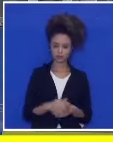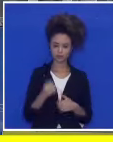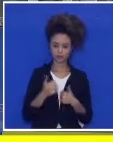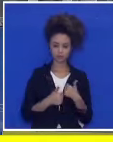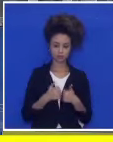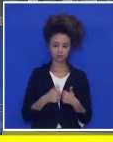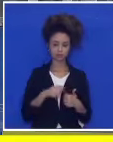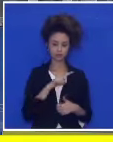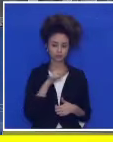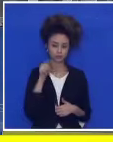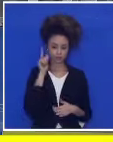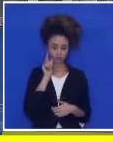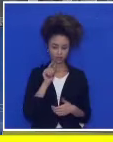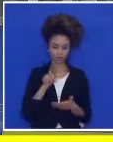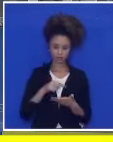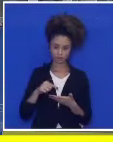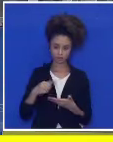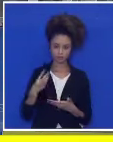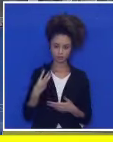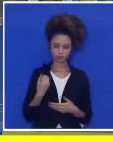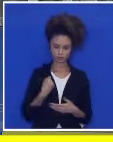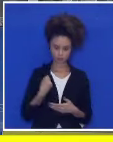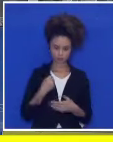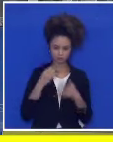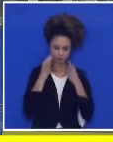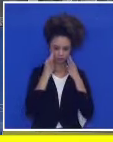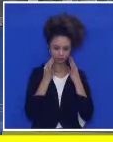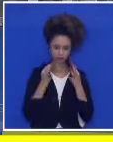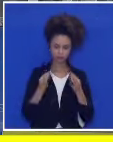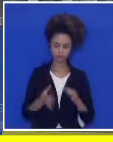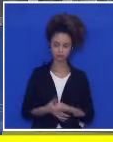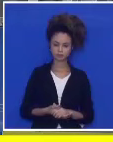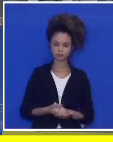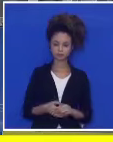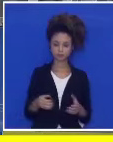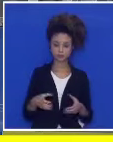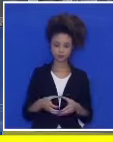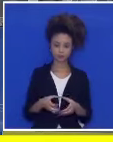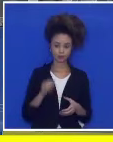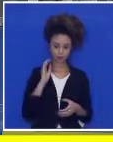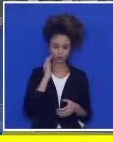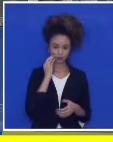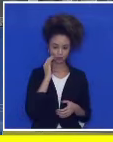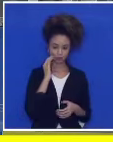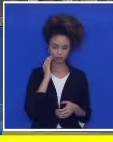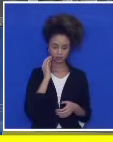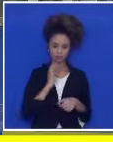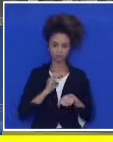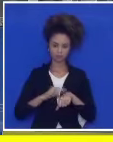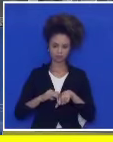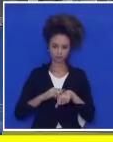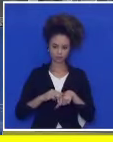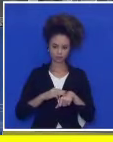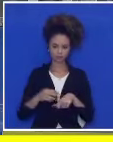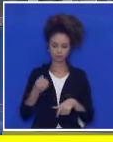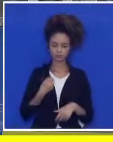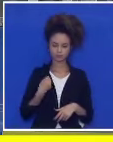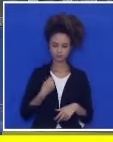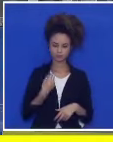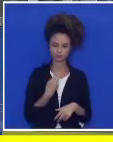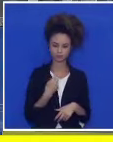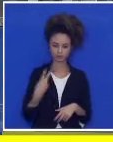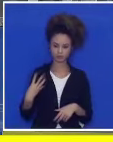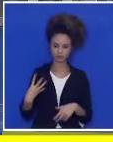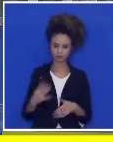Na Time Mania você ganha a partir de 3 acertos. Fique de olho na sua aposta. Bola marrom, número 24. Marrom, 24.